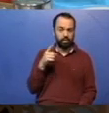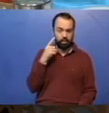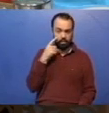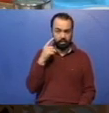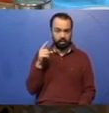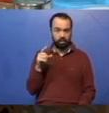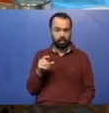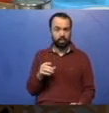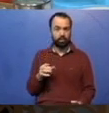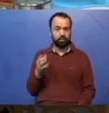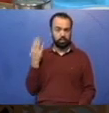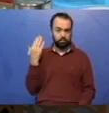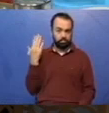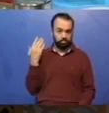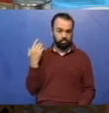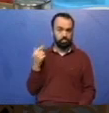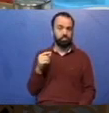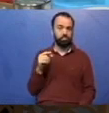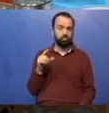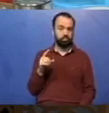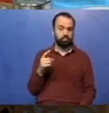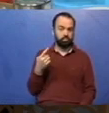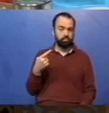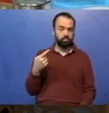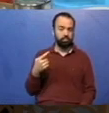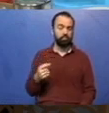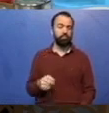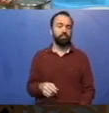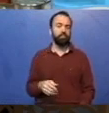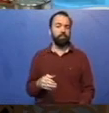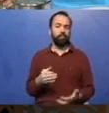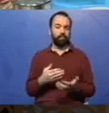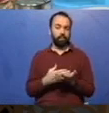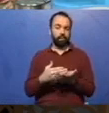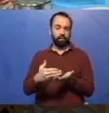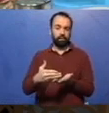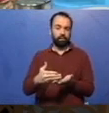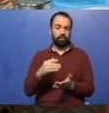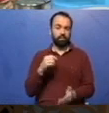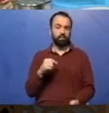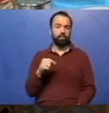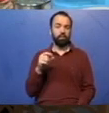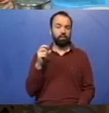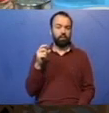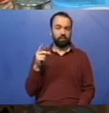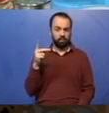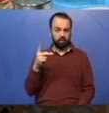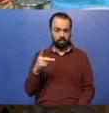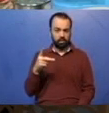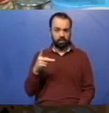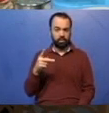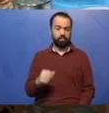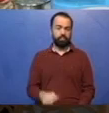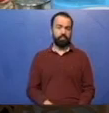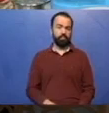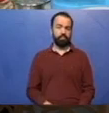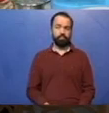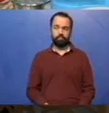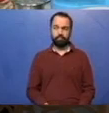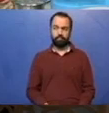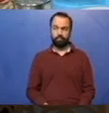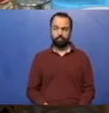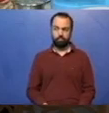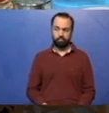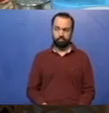1, cada um na sua escola. Então agora as nossas aulas nós vamos dar início a partir, dar